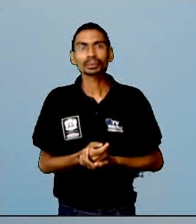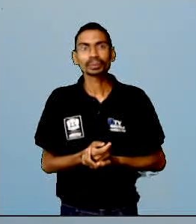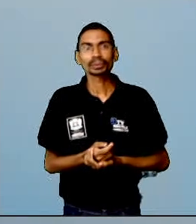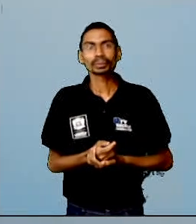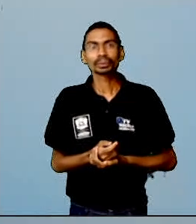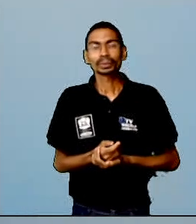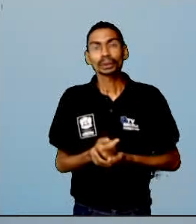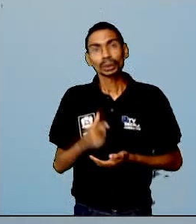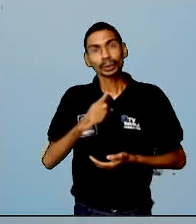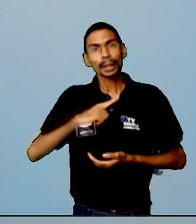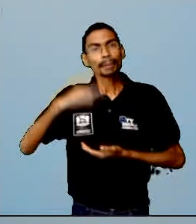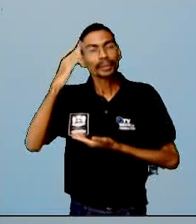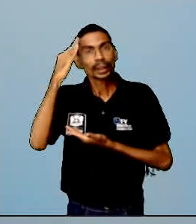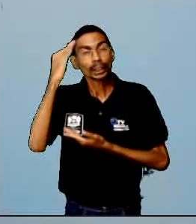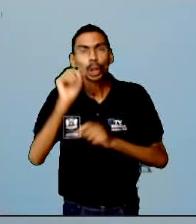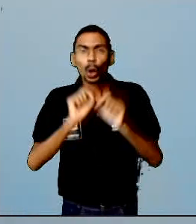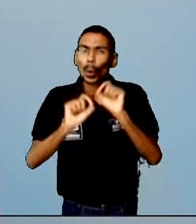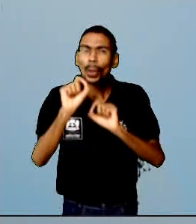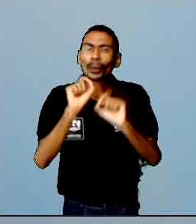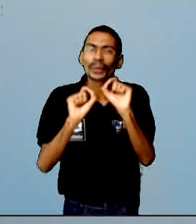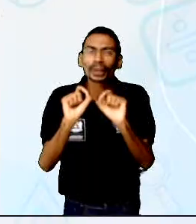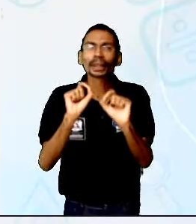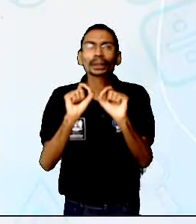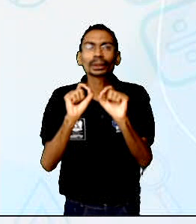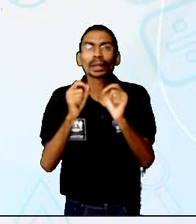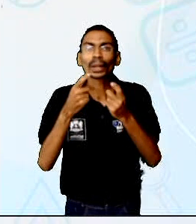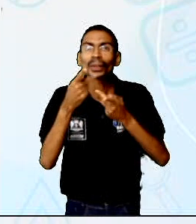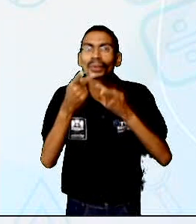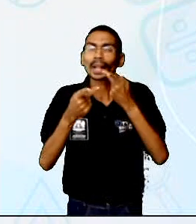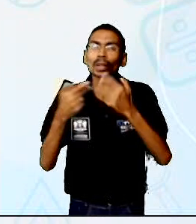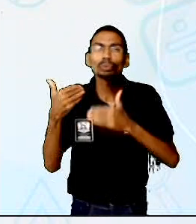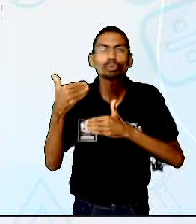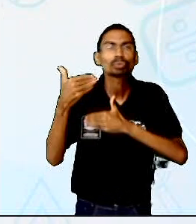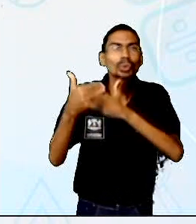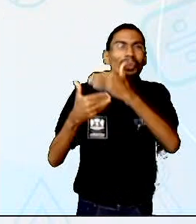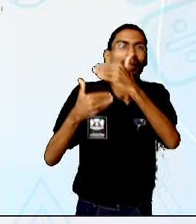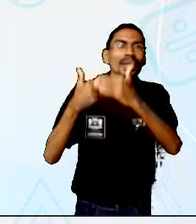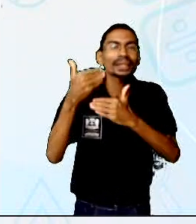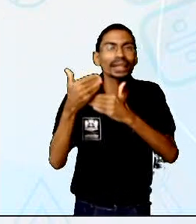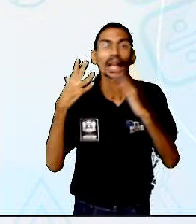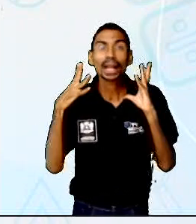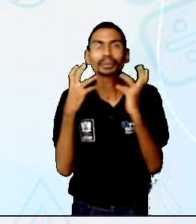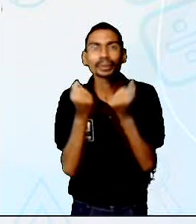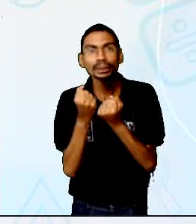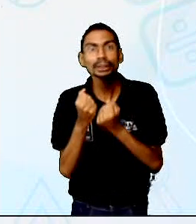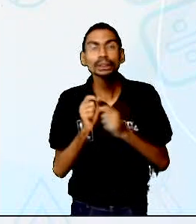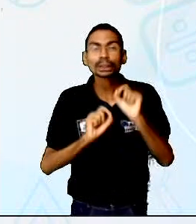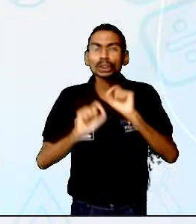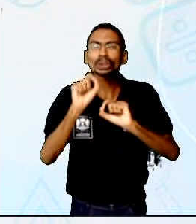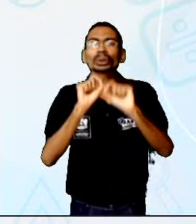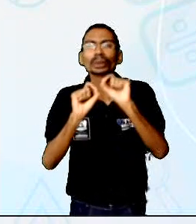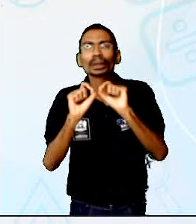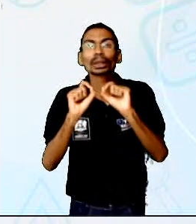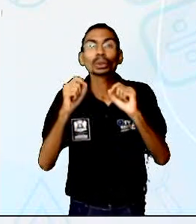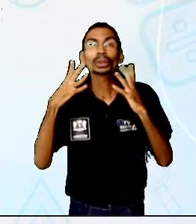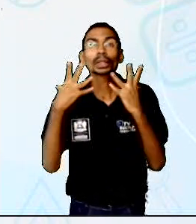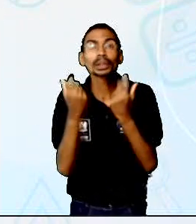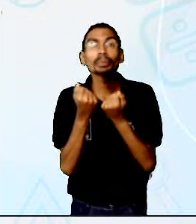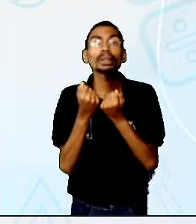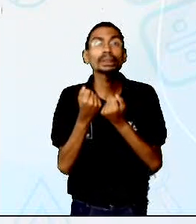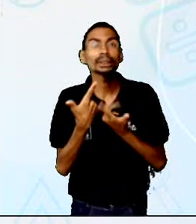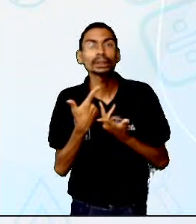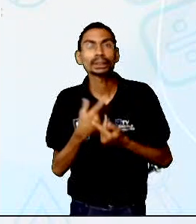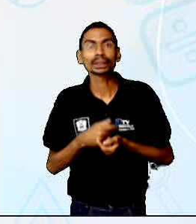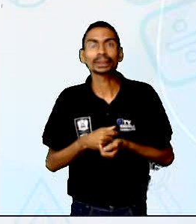O que temos que entender quando falamos sobre o desenvolvimento dos animais é que os animais eles são